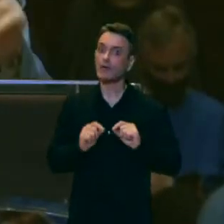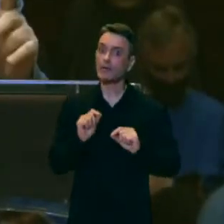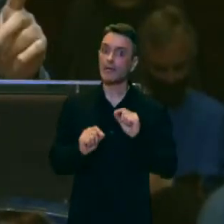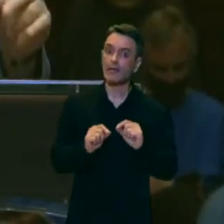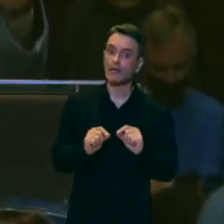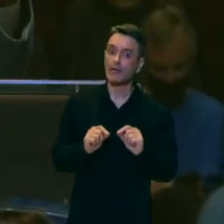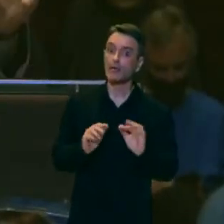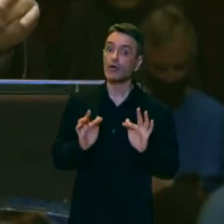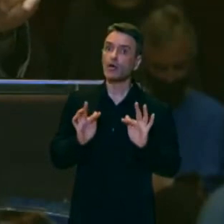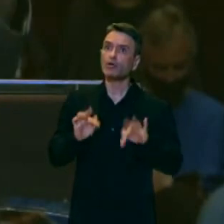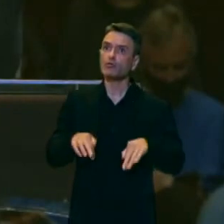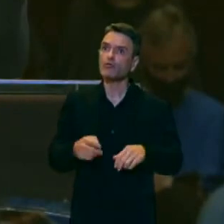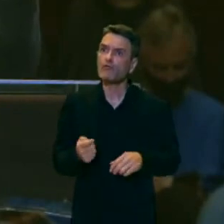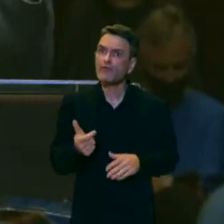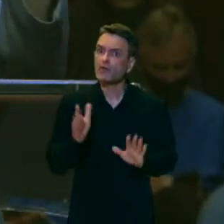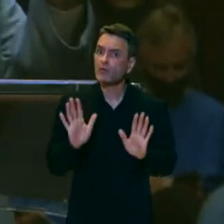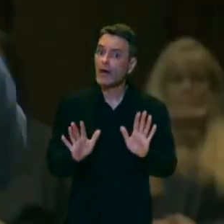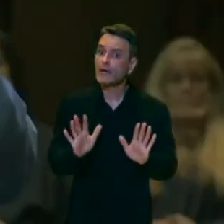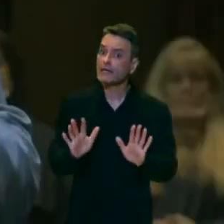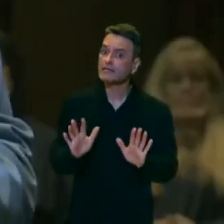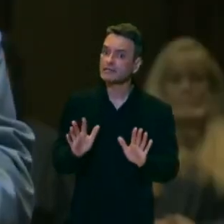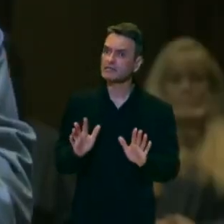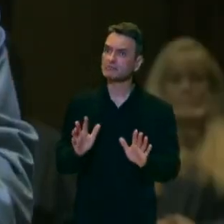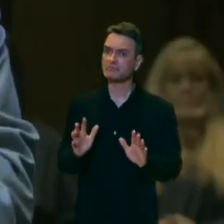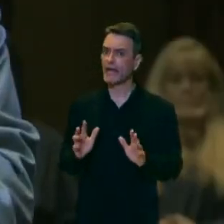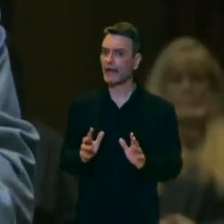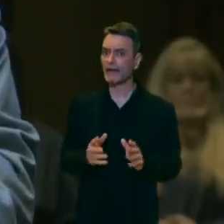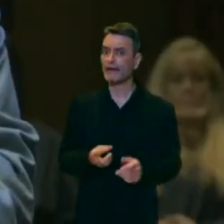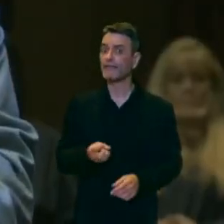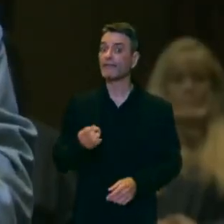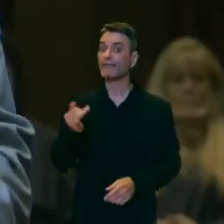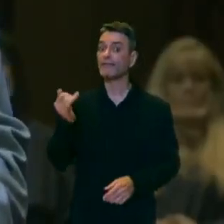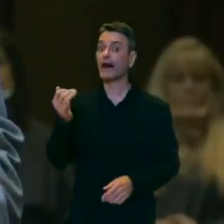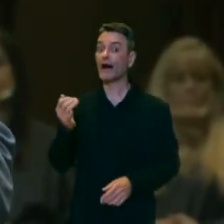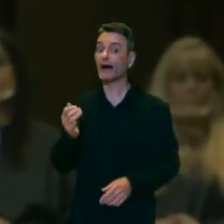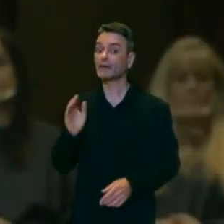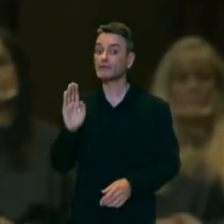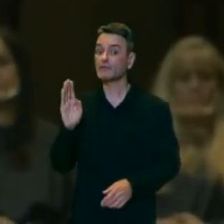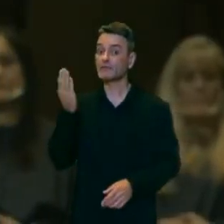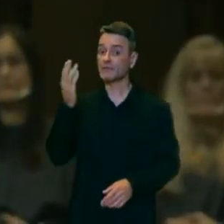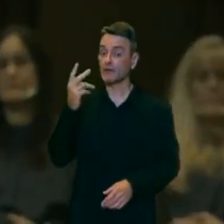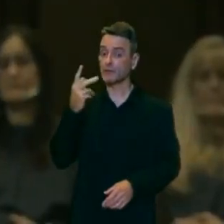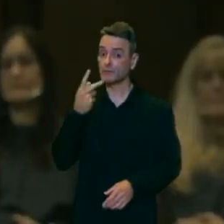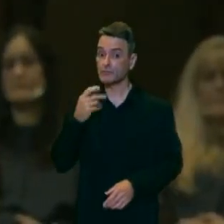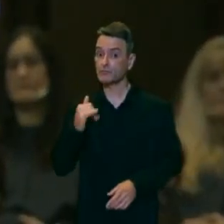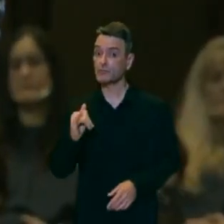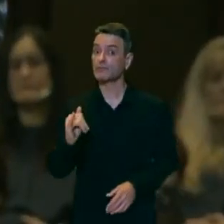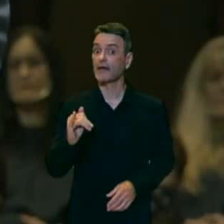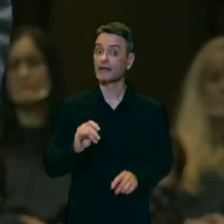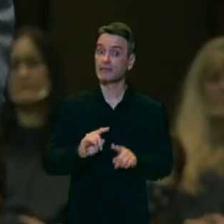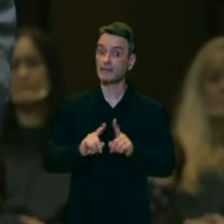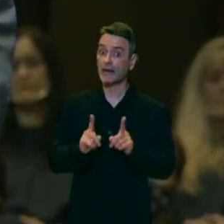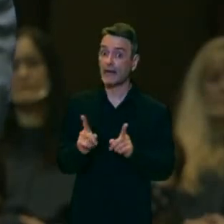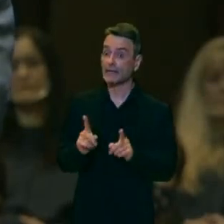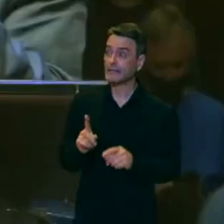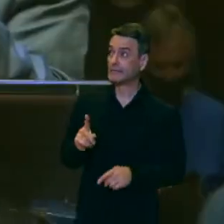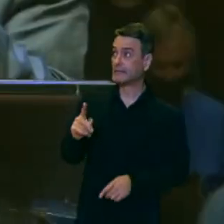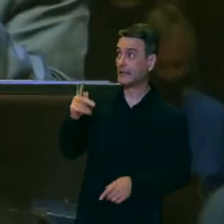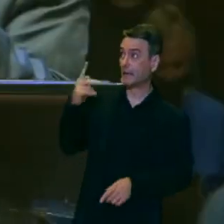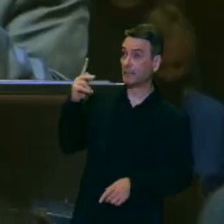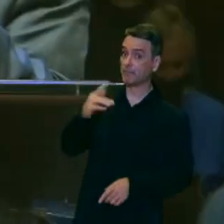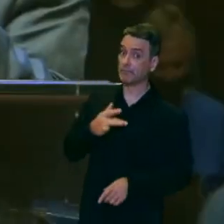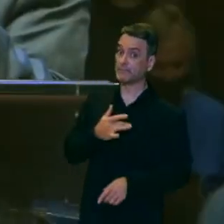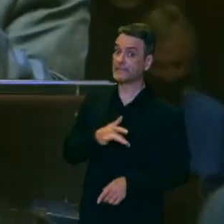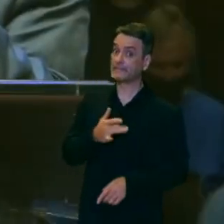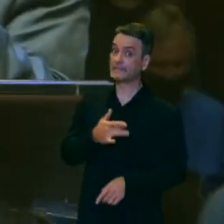viriam muitos falsos profetas, e que se não fosse a misericórdia de Deus